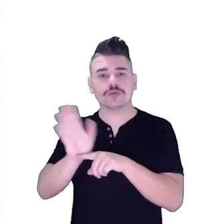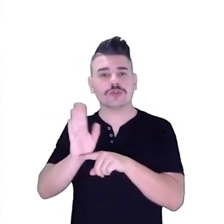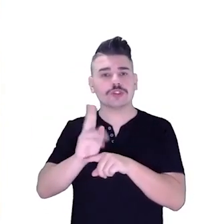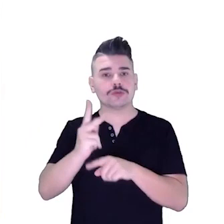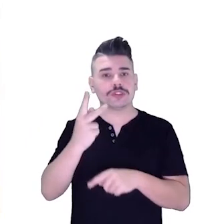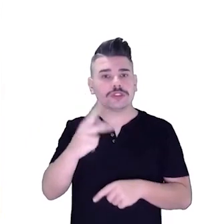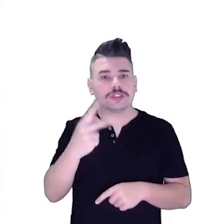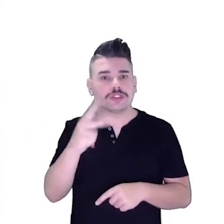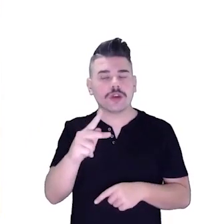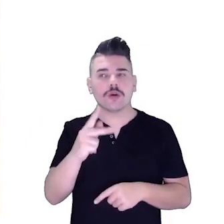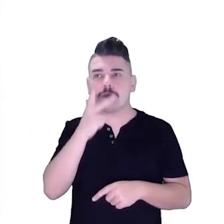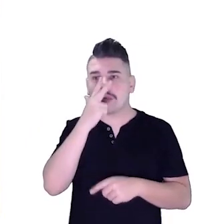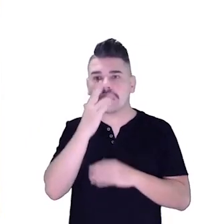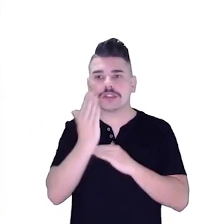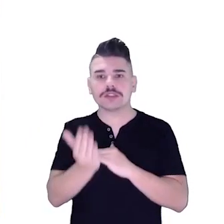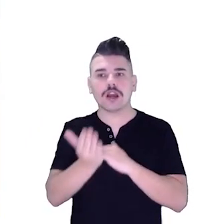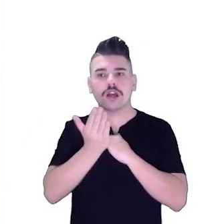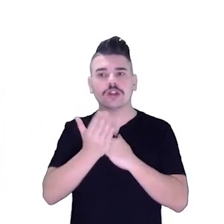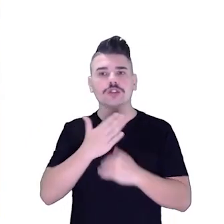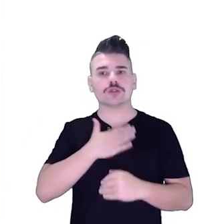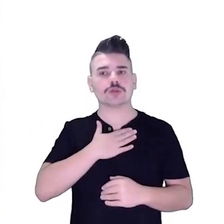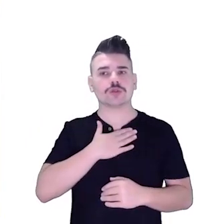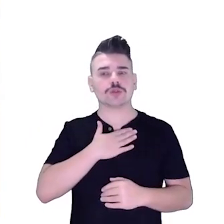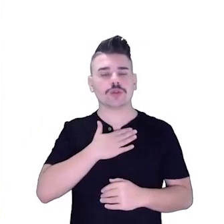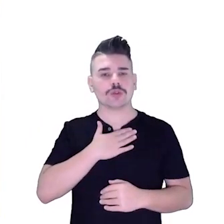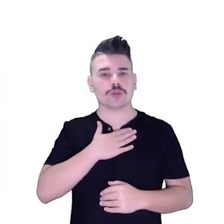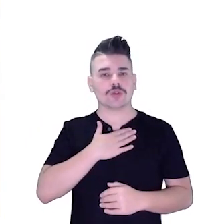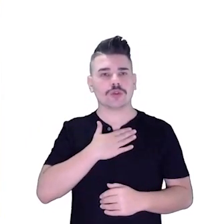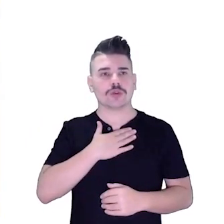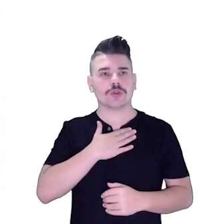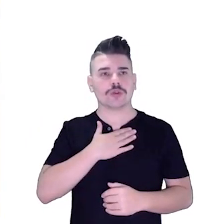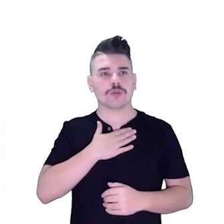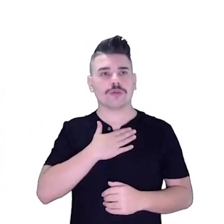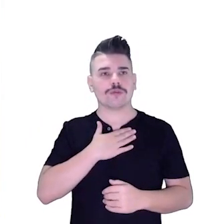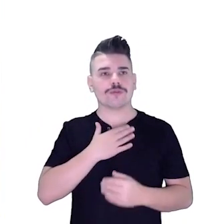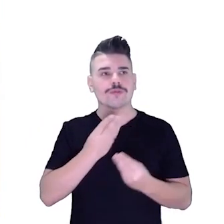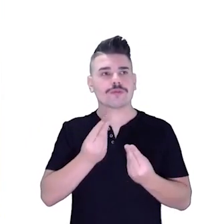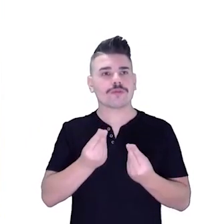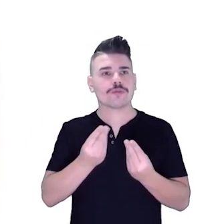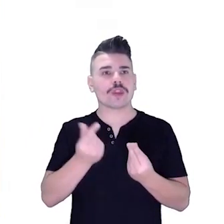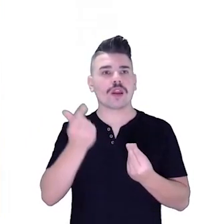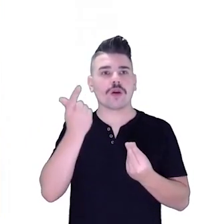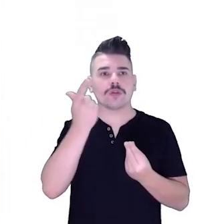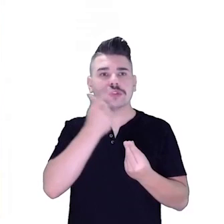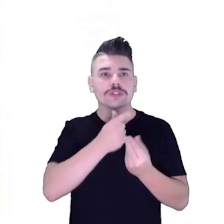comunidade trans, e assistir o teu filme fez com que